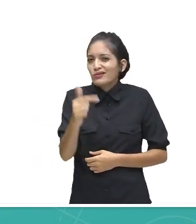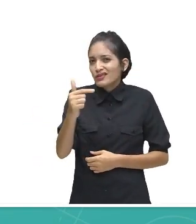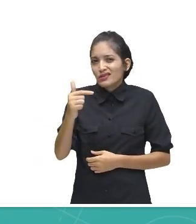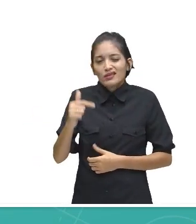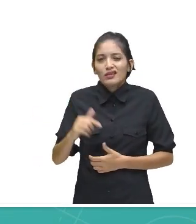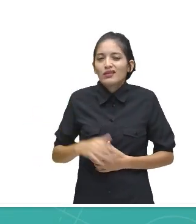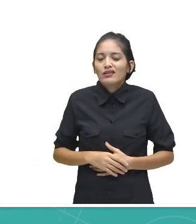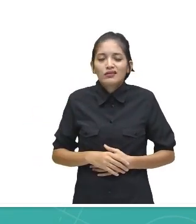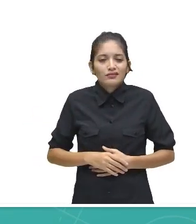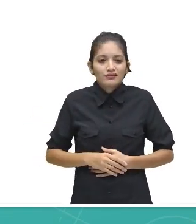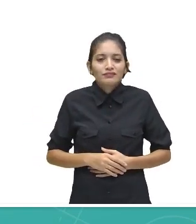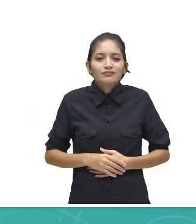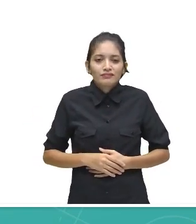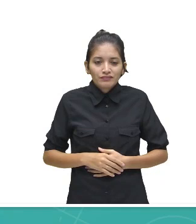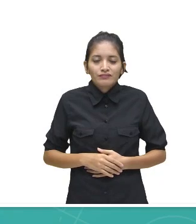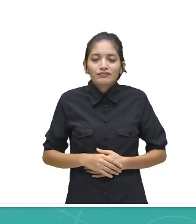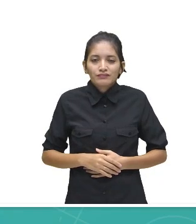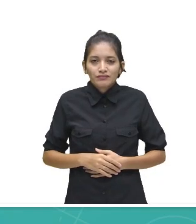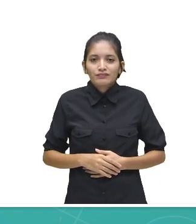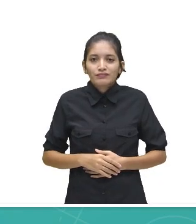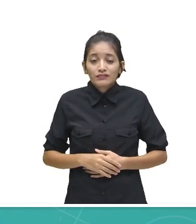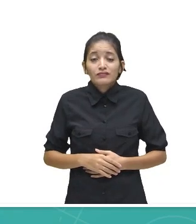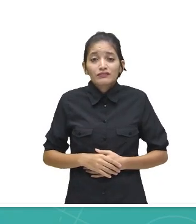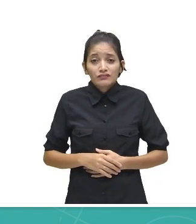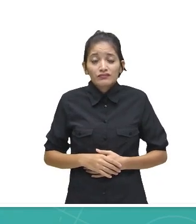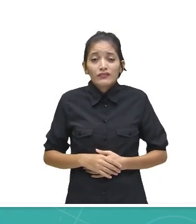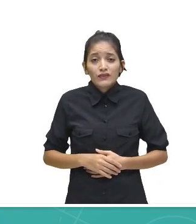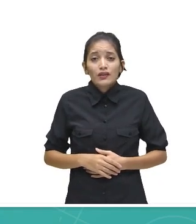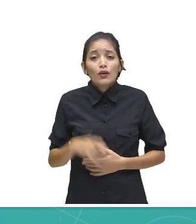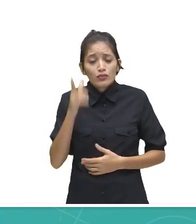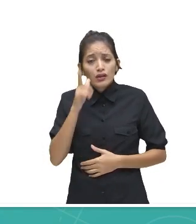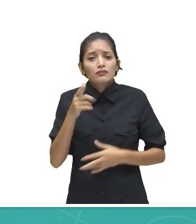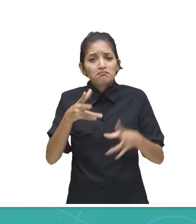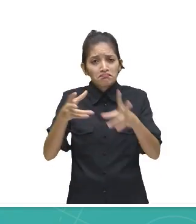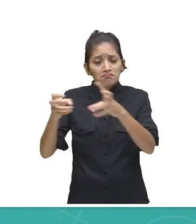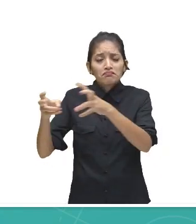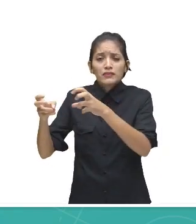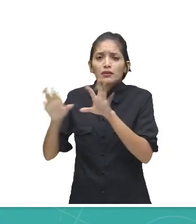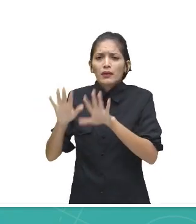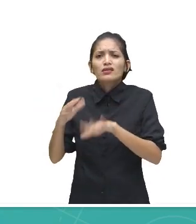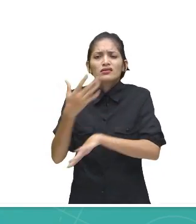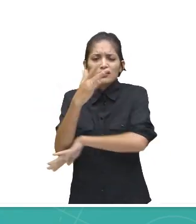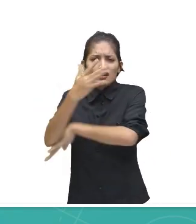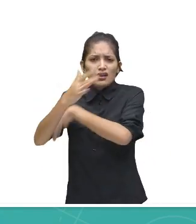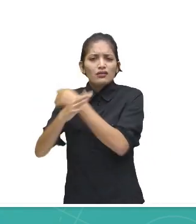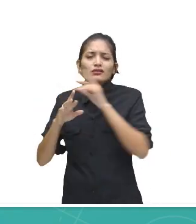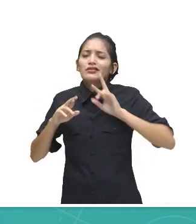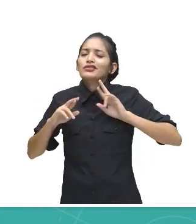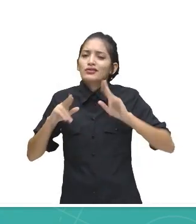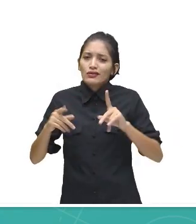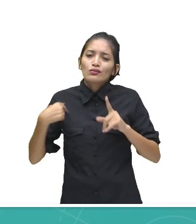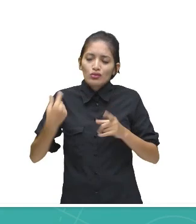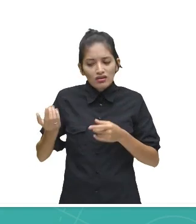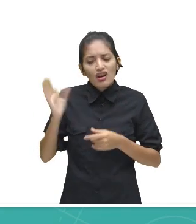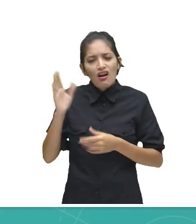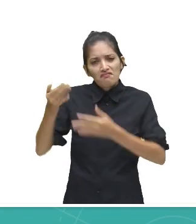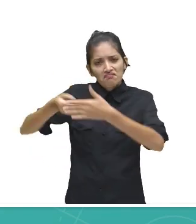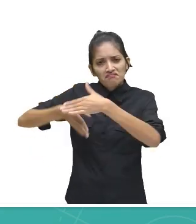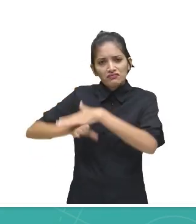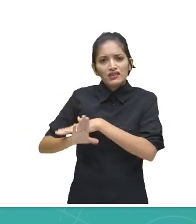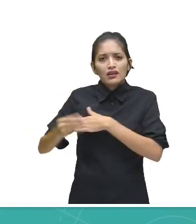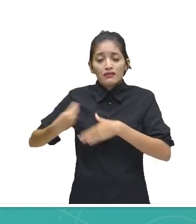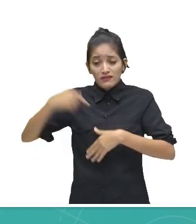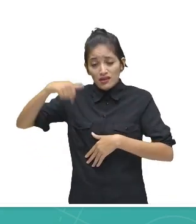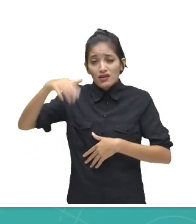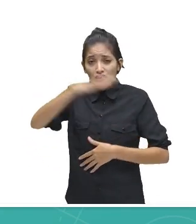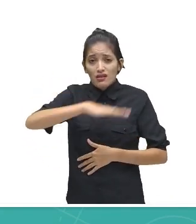fauna aquática, é muito mais presente nessas áreas, mas é uma natureza muito diferente do que a gente está acostumado